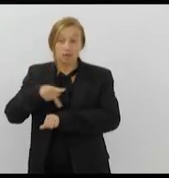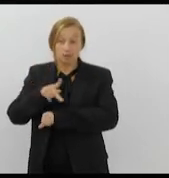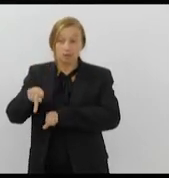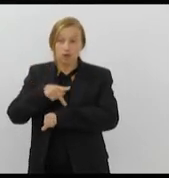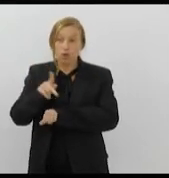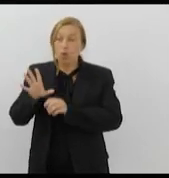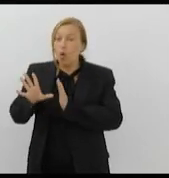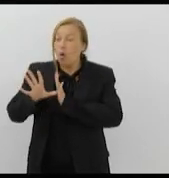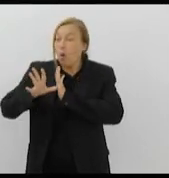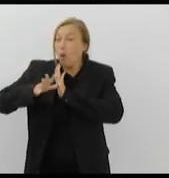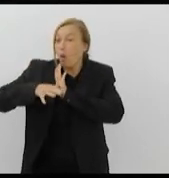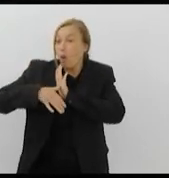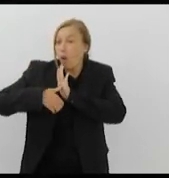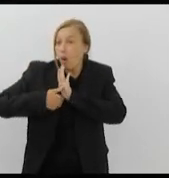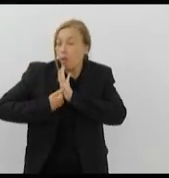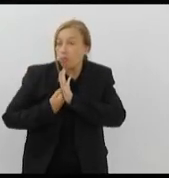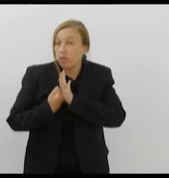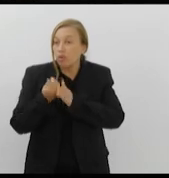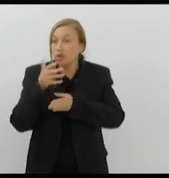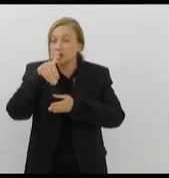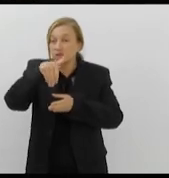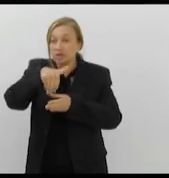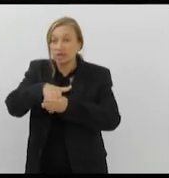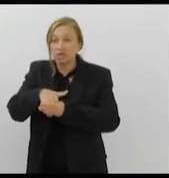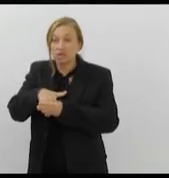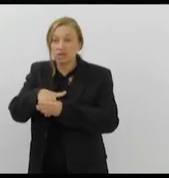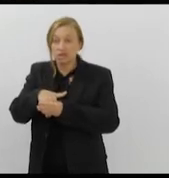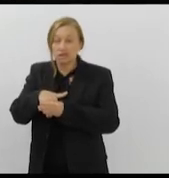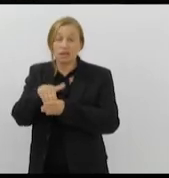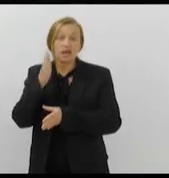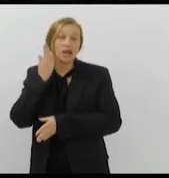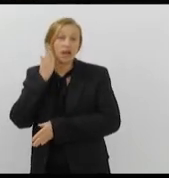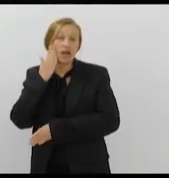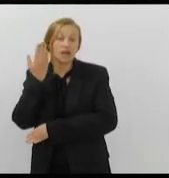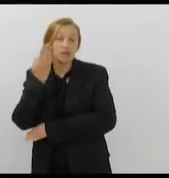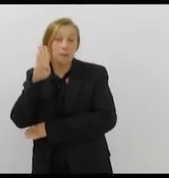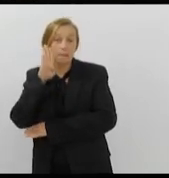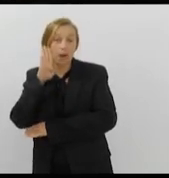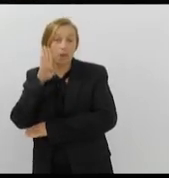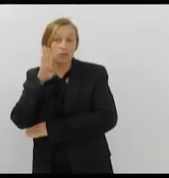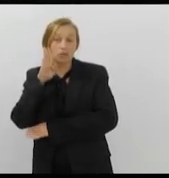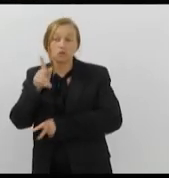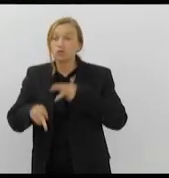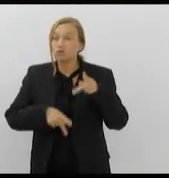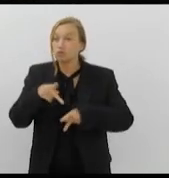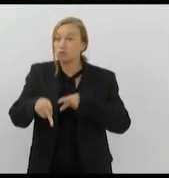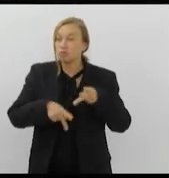roubou literalmente as eleições na cara dura do povo venezuelano.